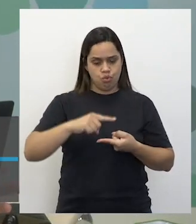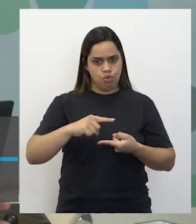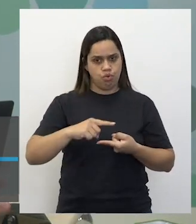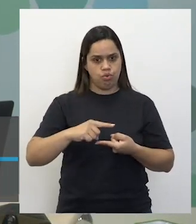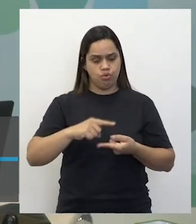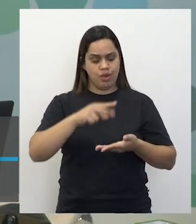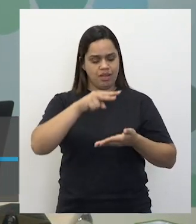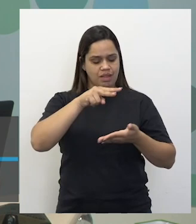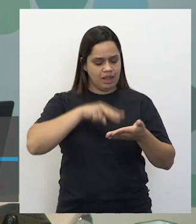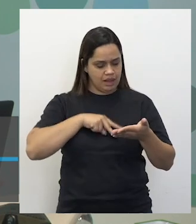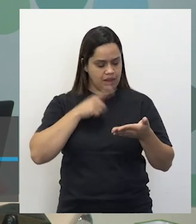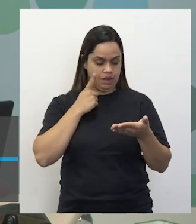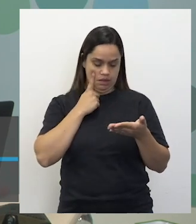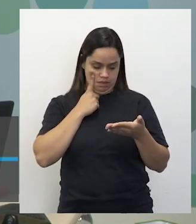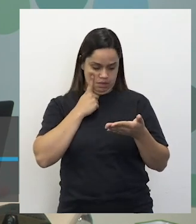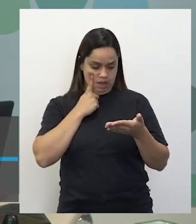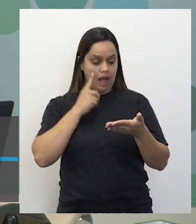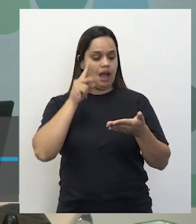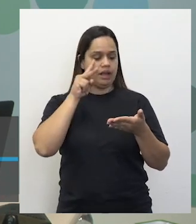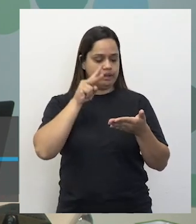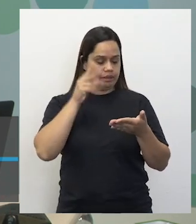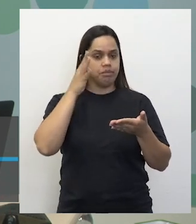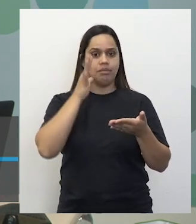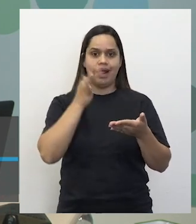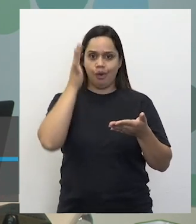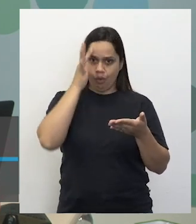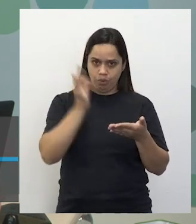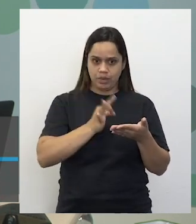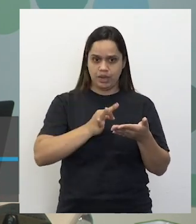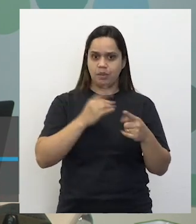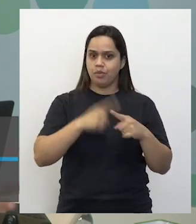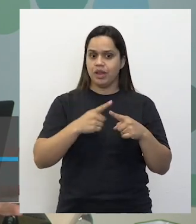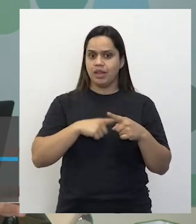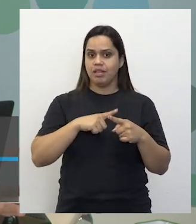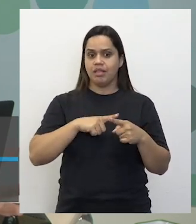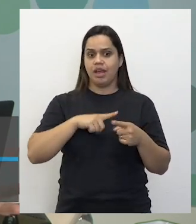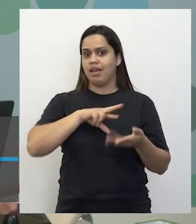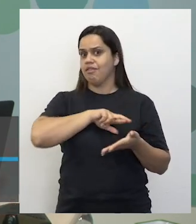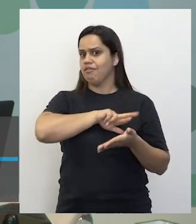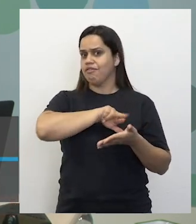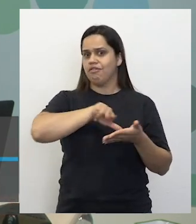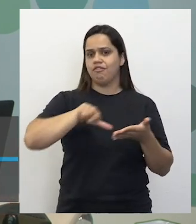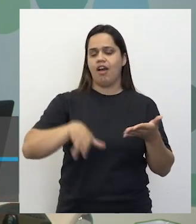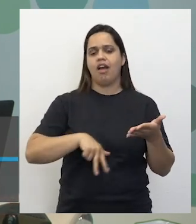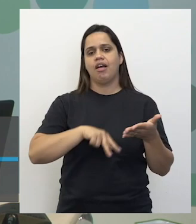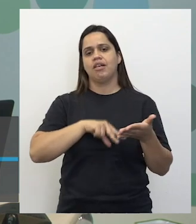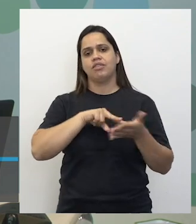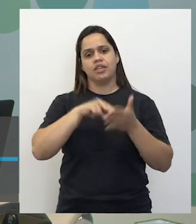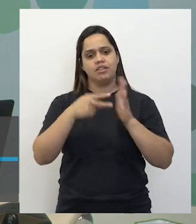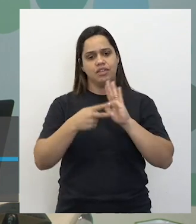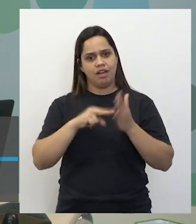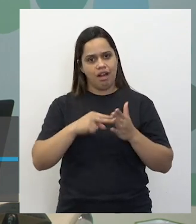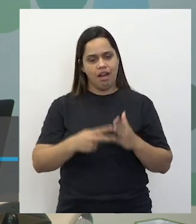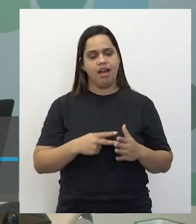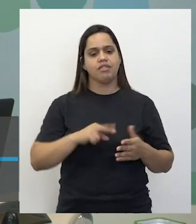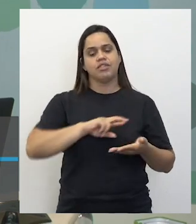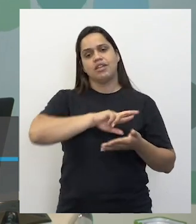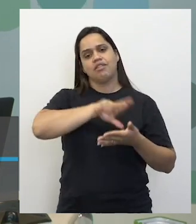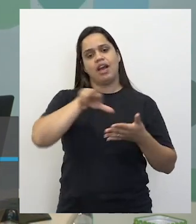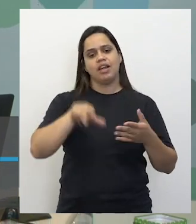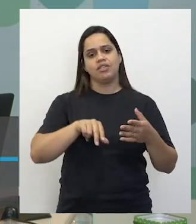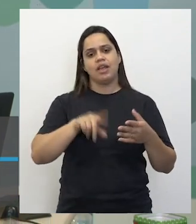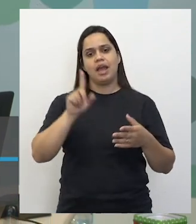sentar, ler e entender mesmo, né? Porque ele tem muitas nuances, ele é muito ambíguo, né? Ele requer muito mais do